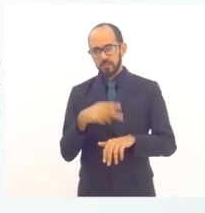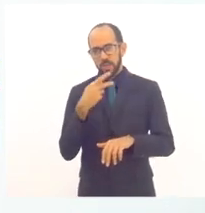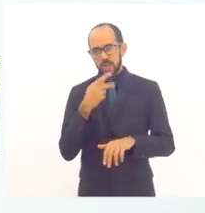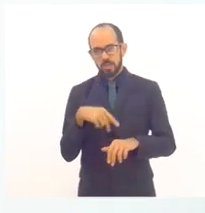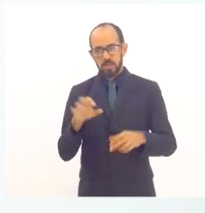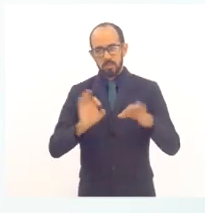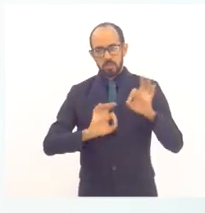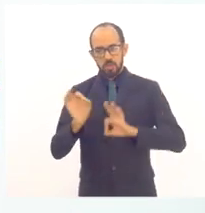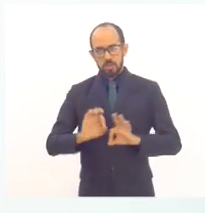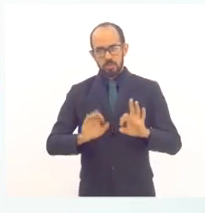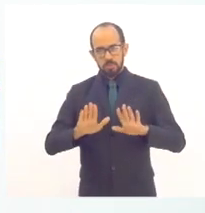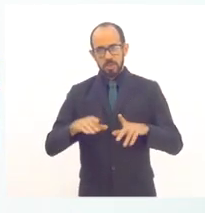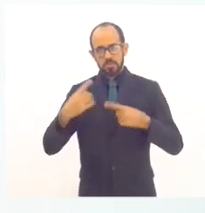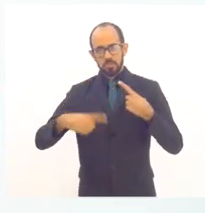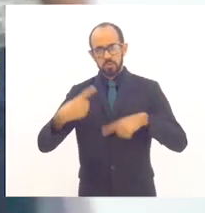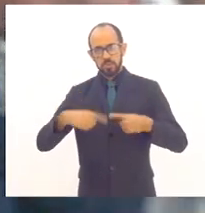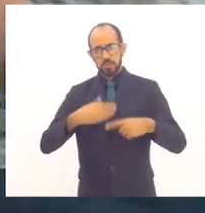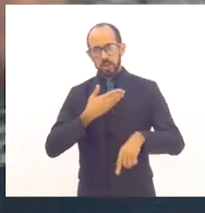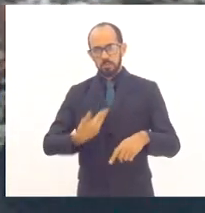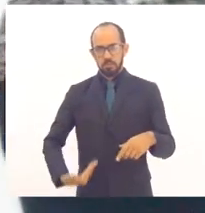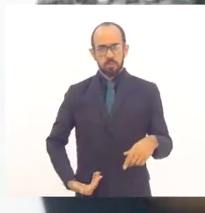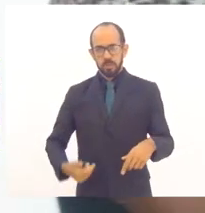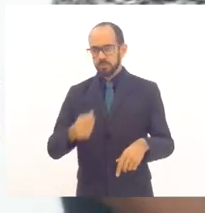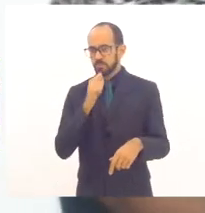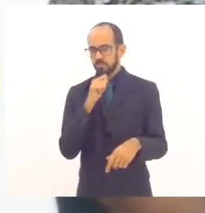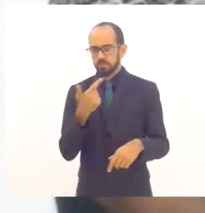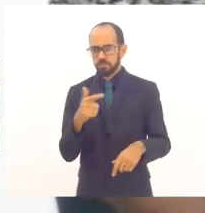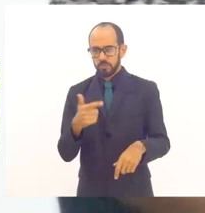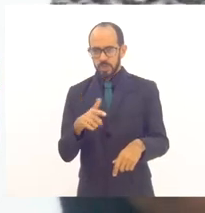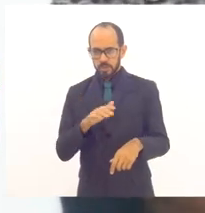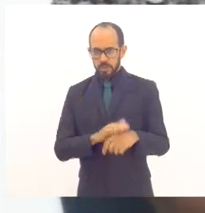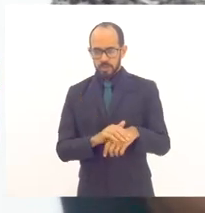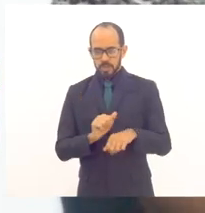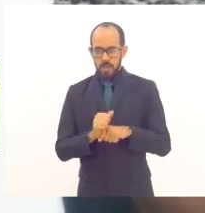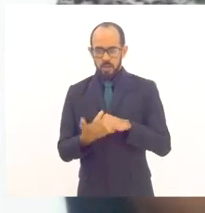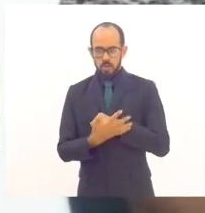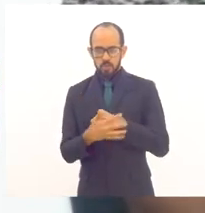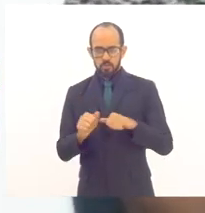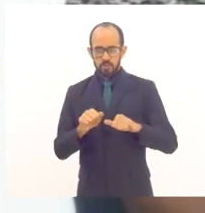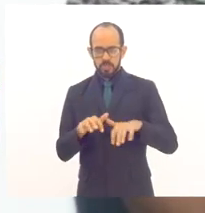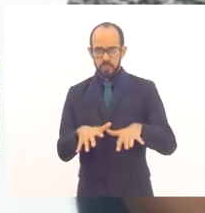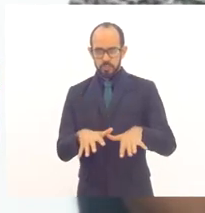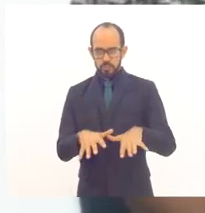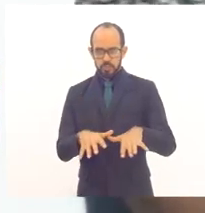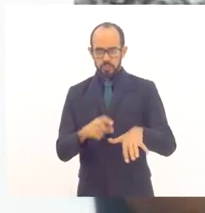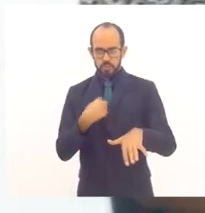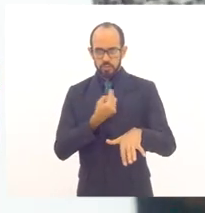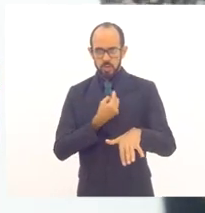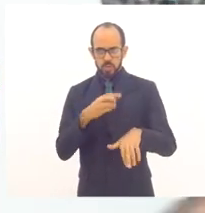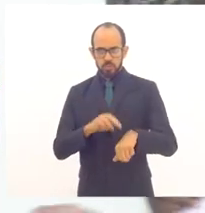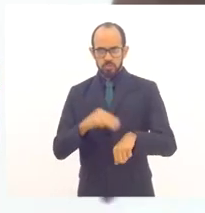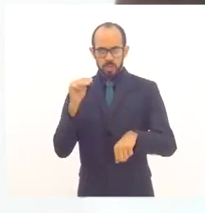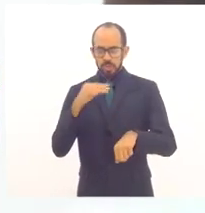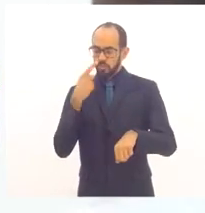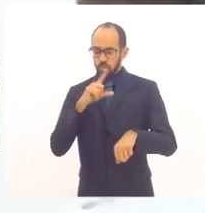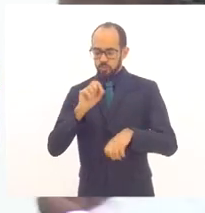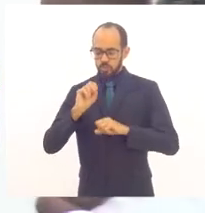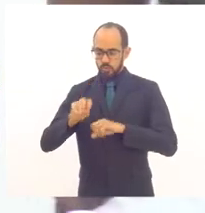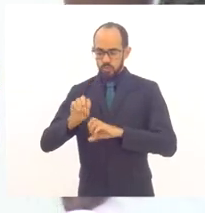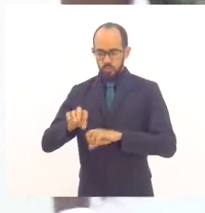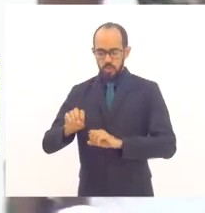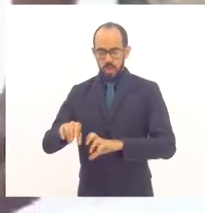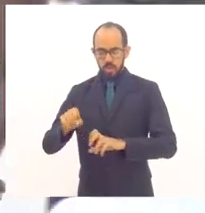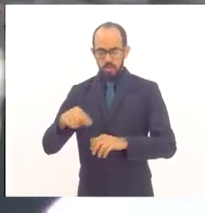B, mas política pública efetiva não existe. Né? Na Covid-19, nossos mestres e mestres que não puderam dar aula, nós